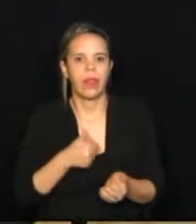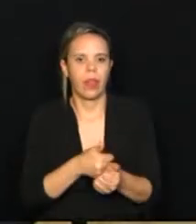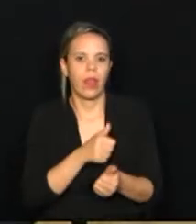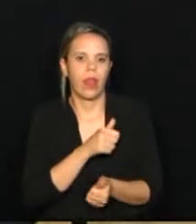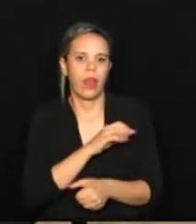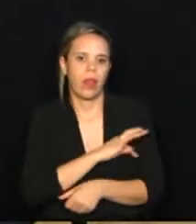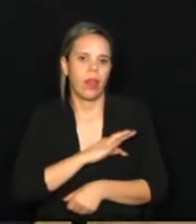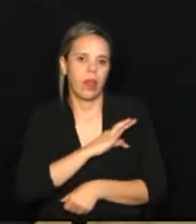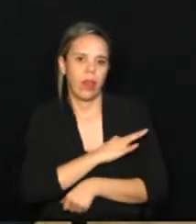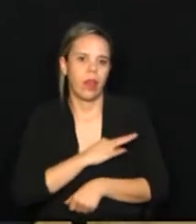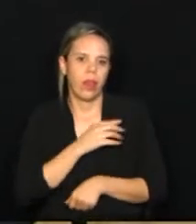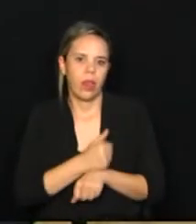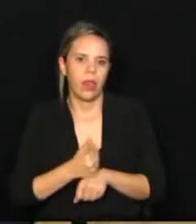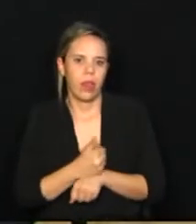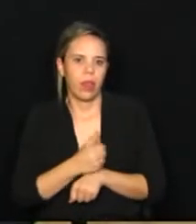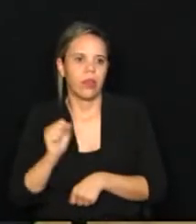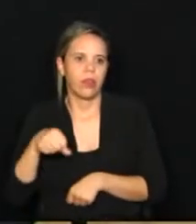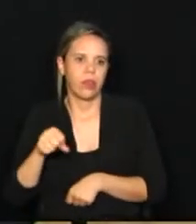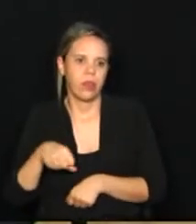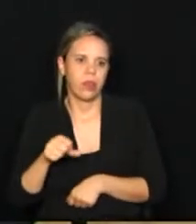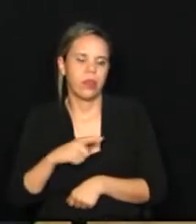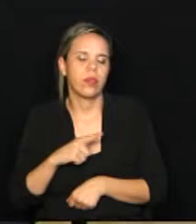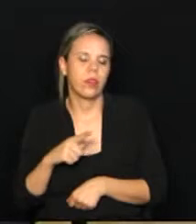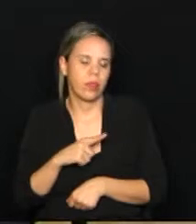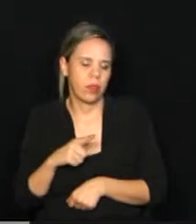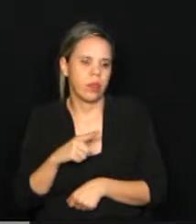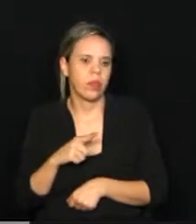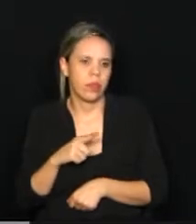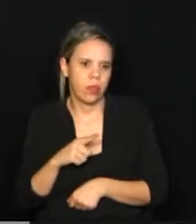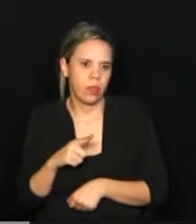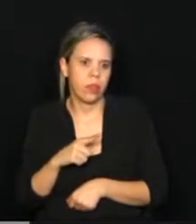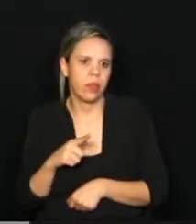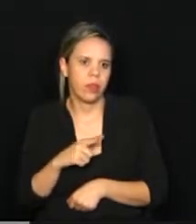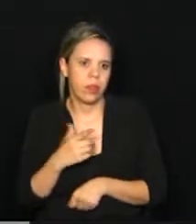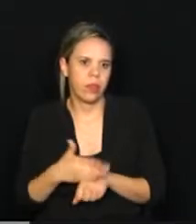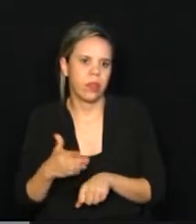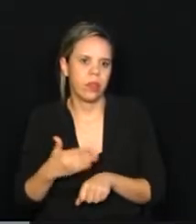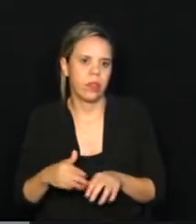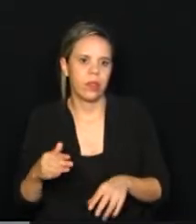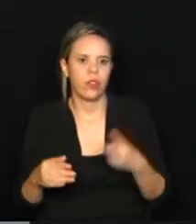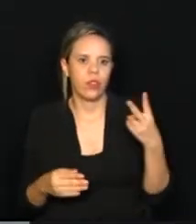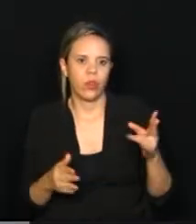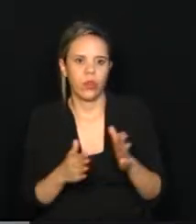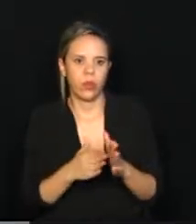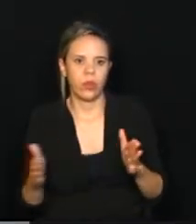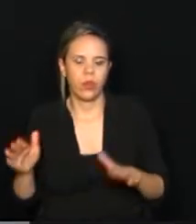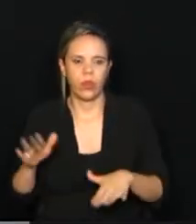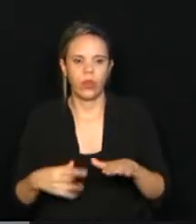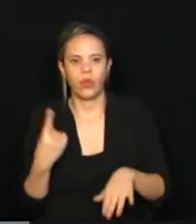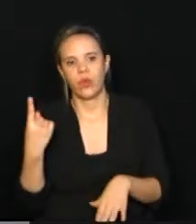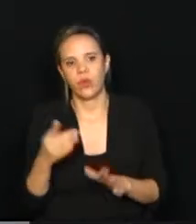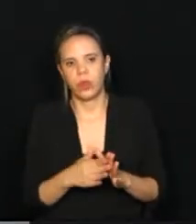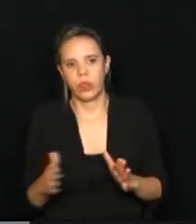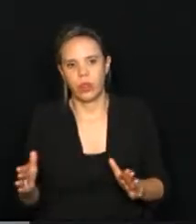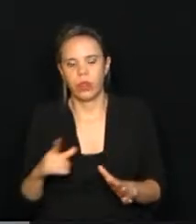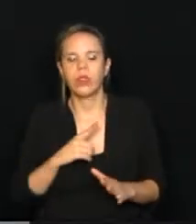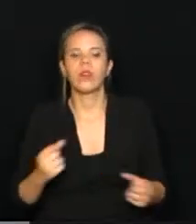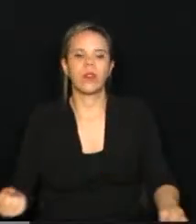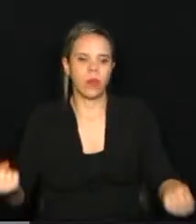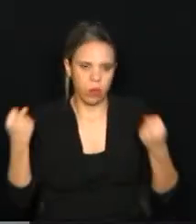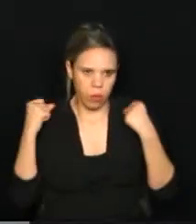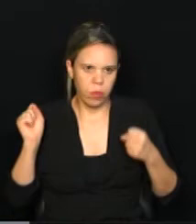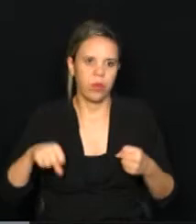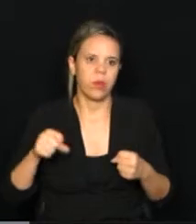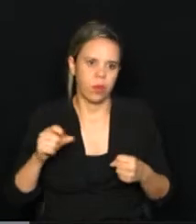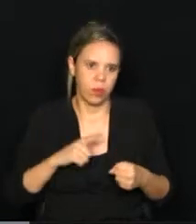acompanhamento de equipe técnica? Tem, a gente treina às vezes 2 períodos, às vezes 1. Tem academia, tem